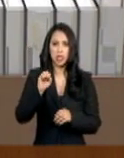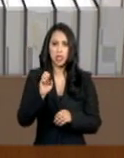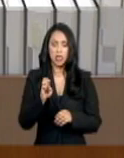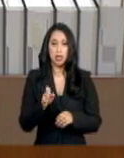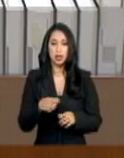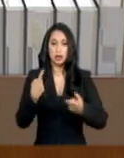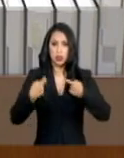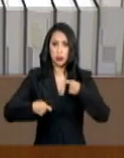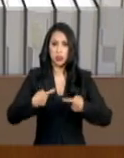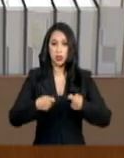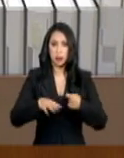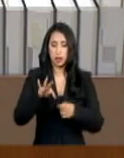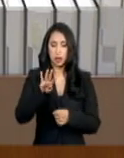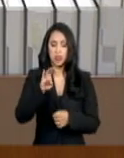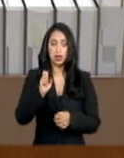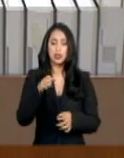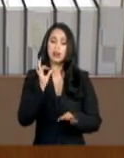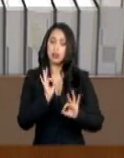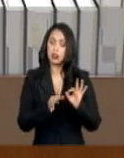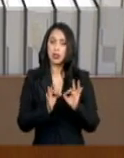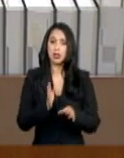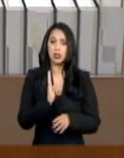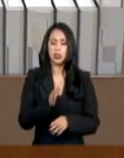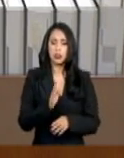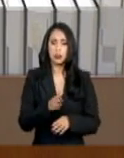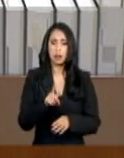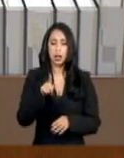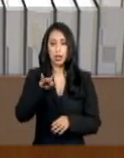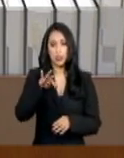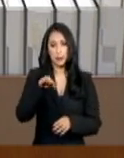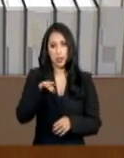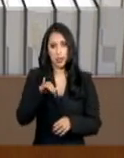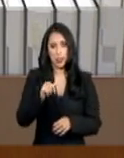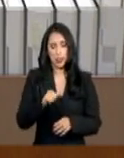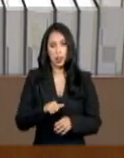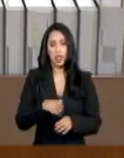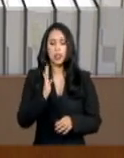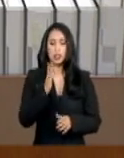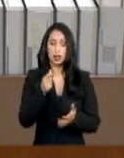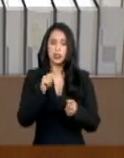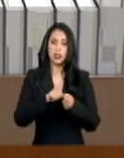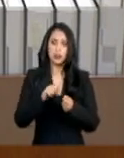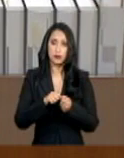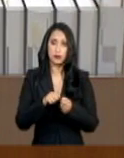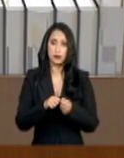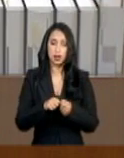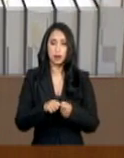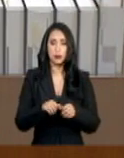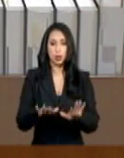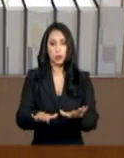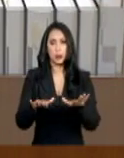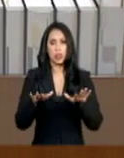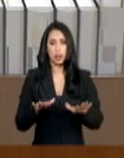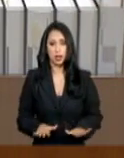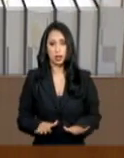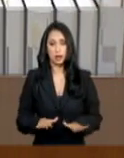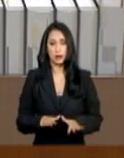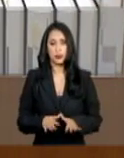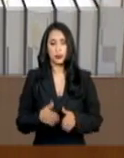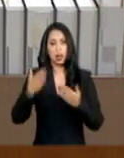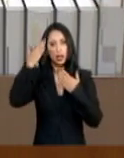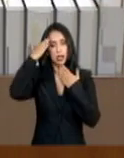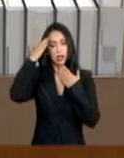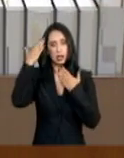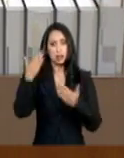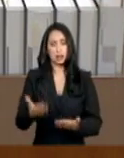tese mas o feito já está jogado a liminar já se encontra revogado pela decisão do plenário agradecendo